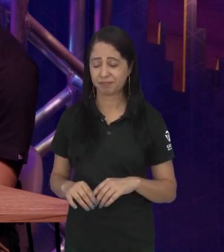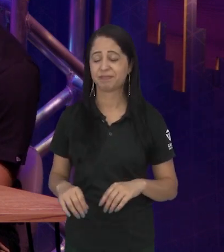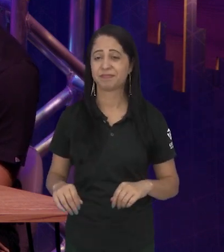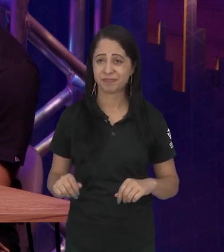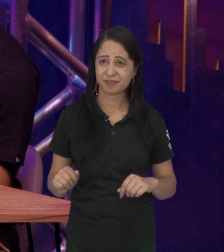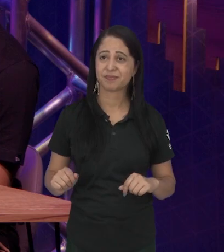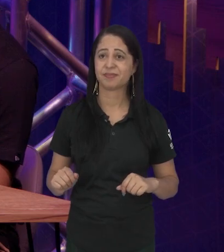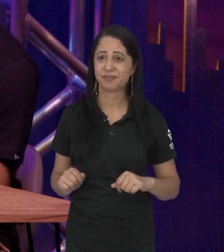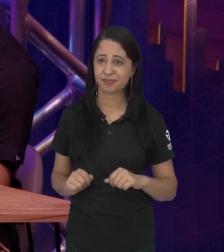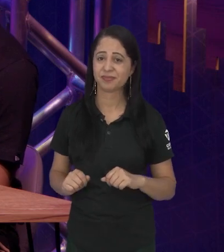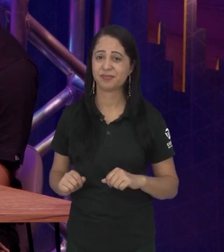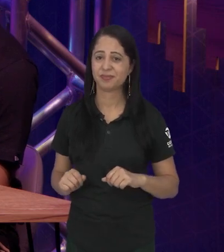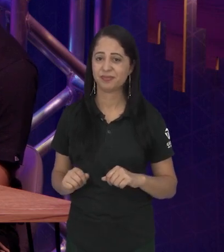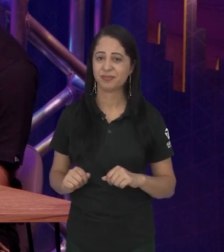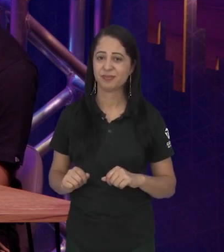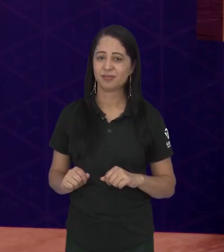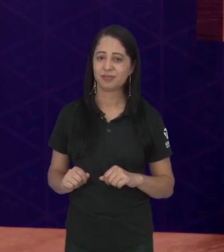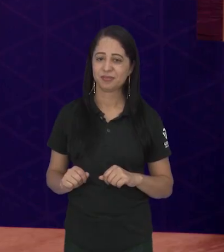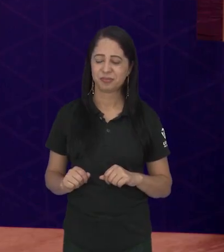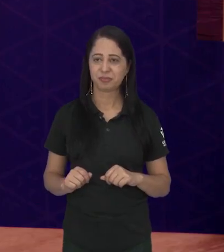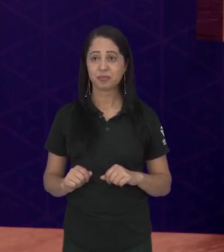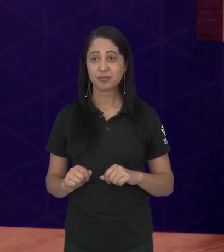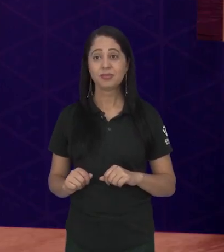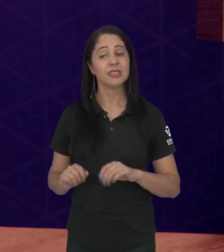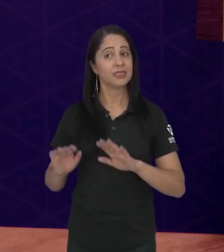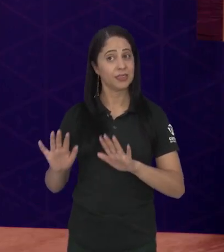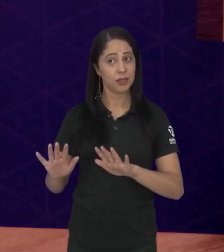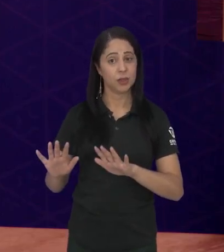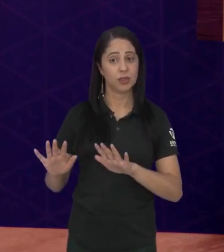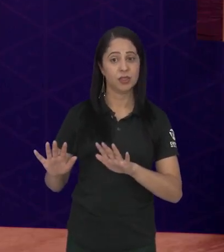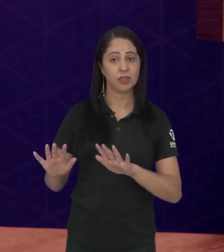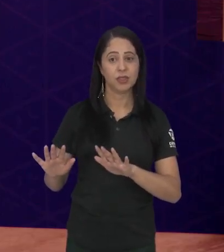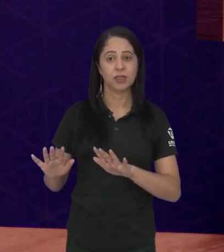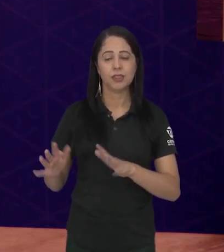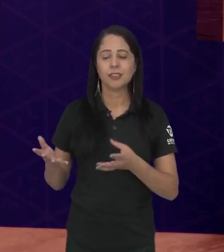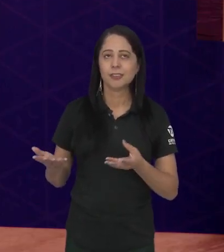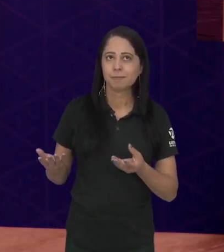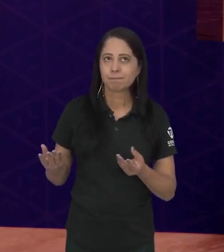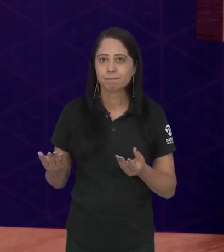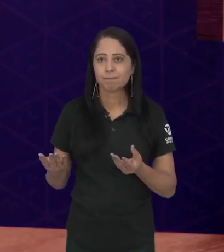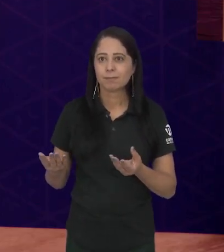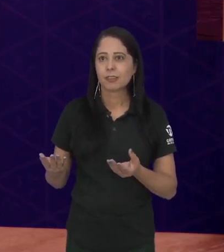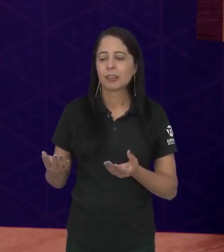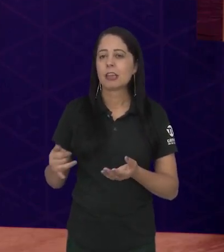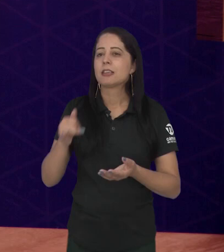de você querer ser ou visitar, ou